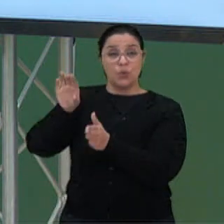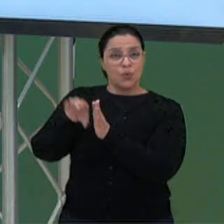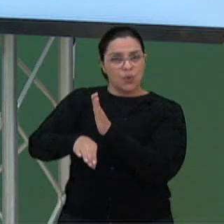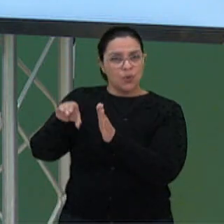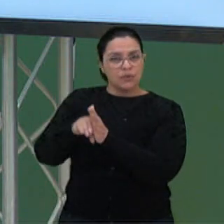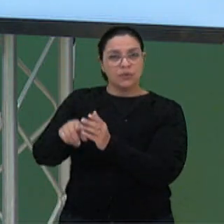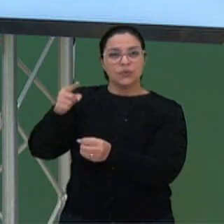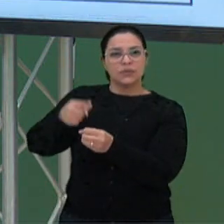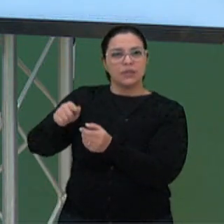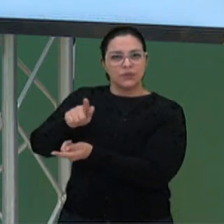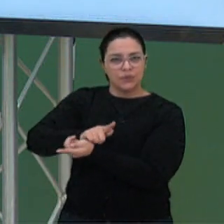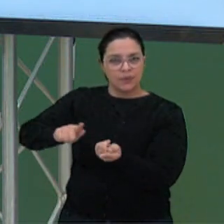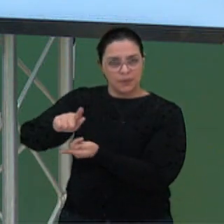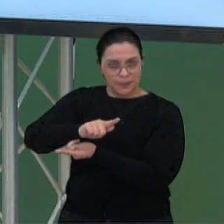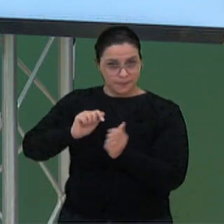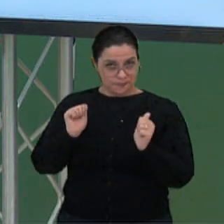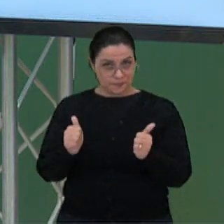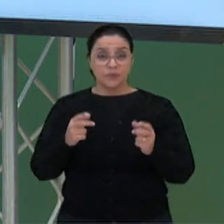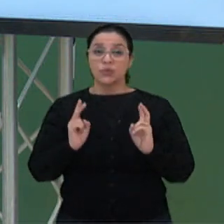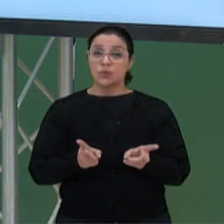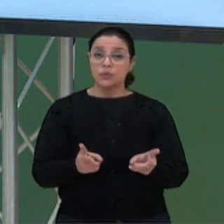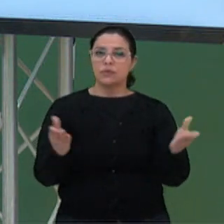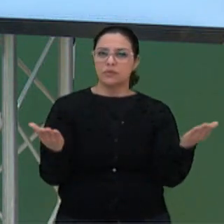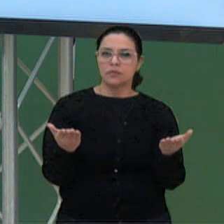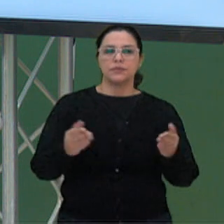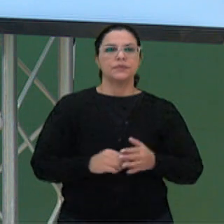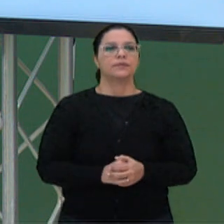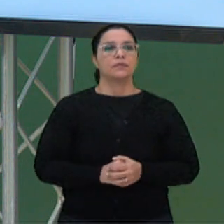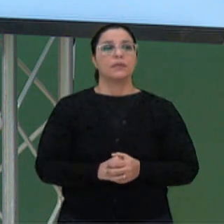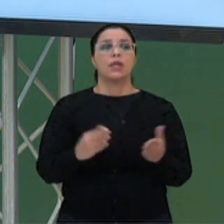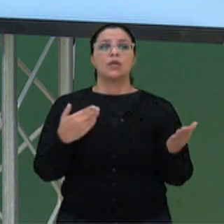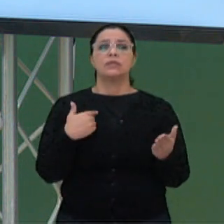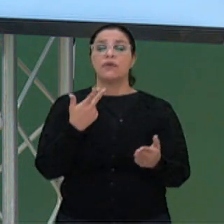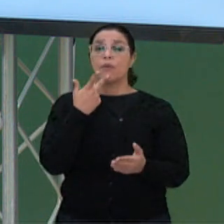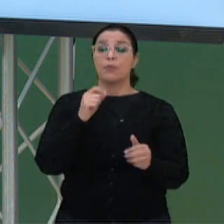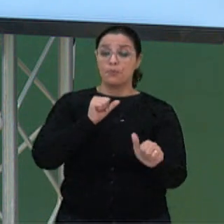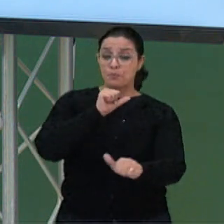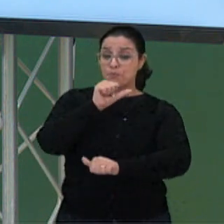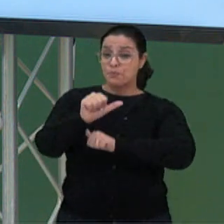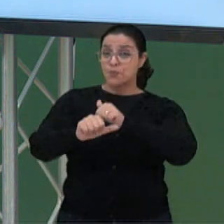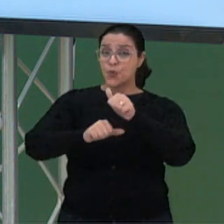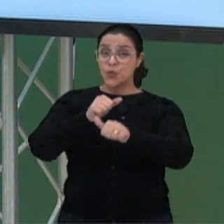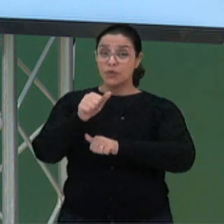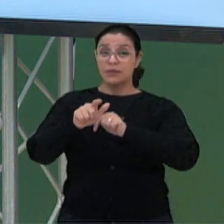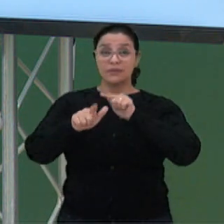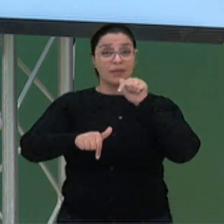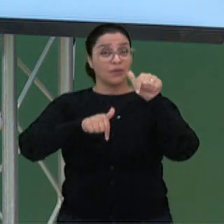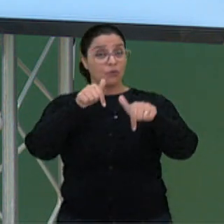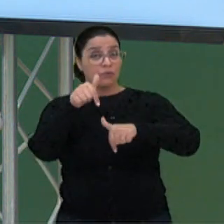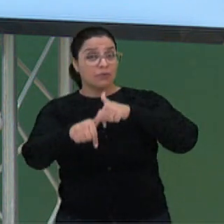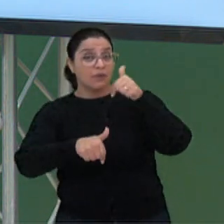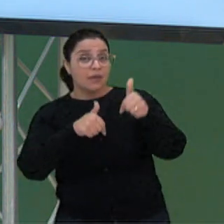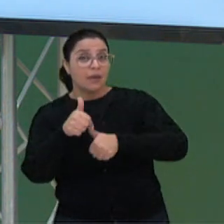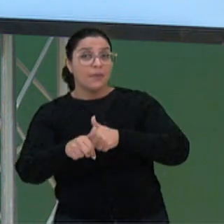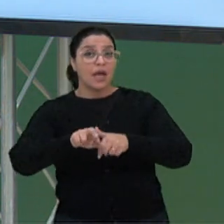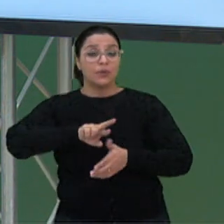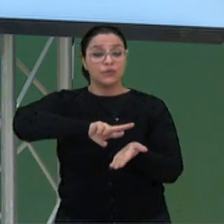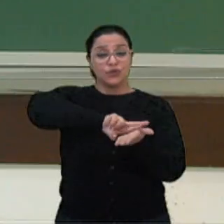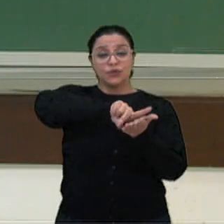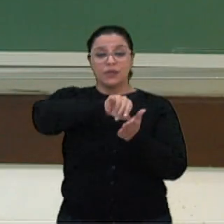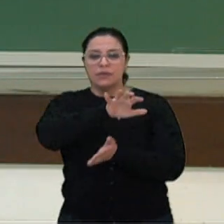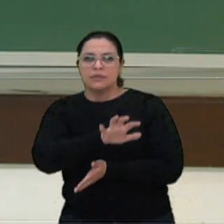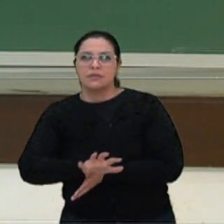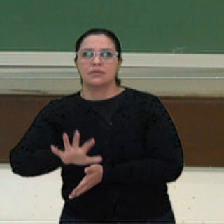de cidade global. Continuando lá, transformações no trabalho em diferentes